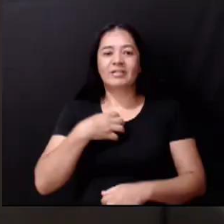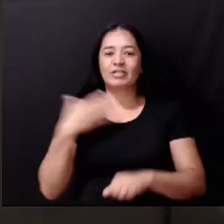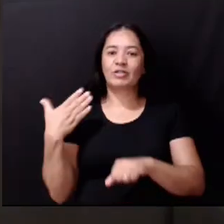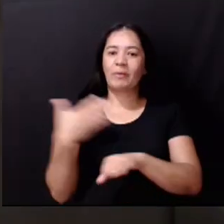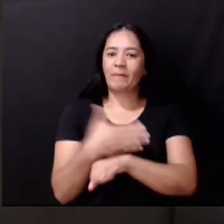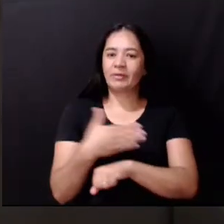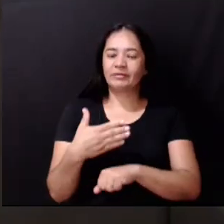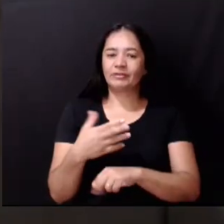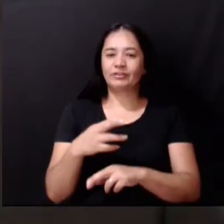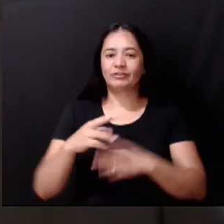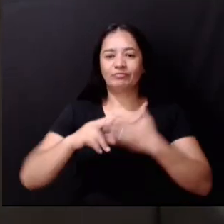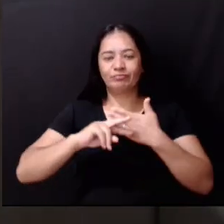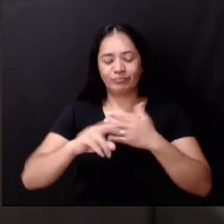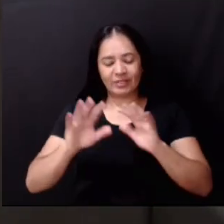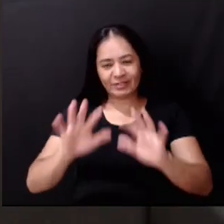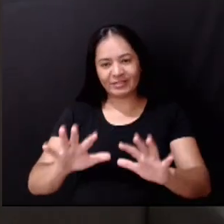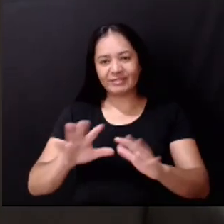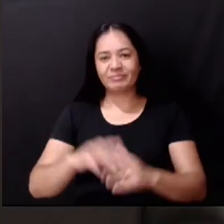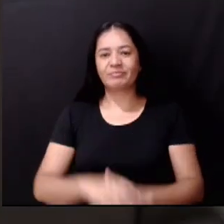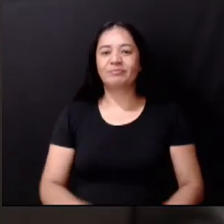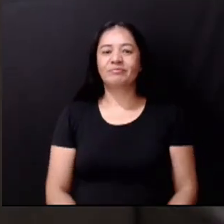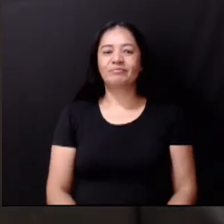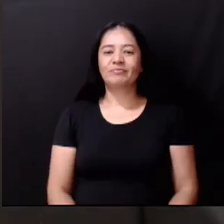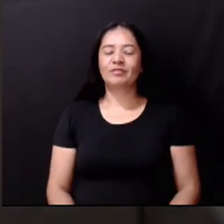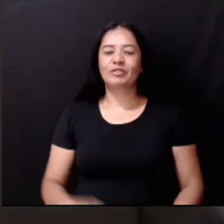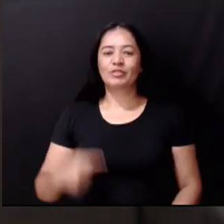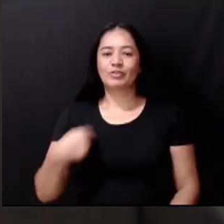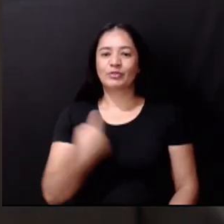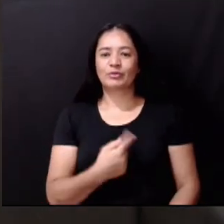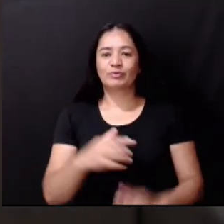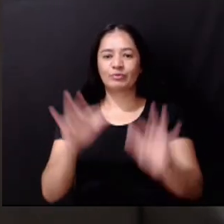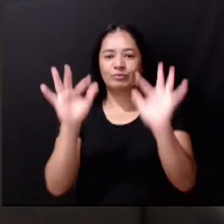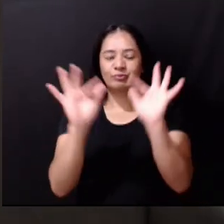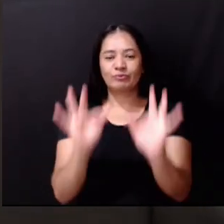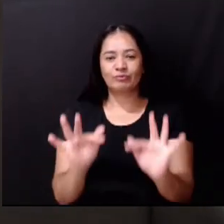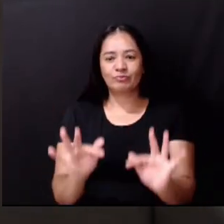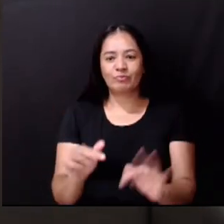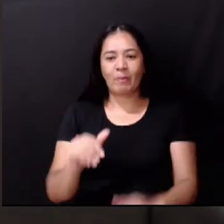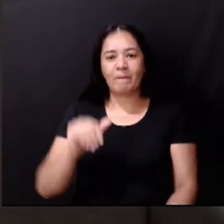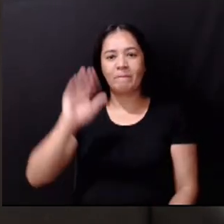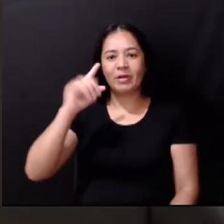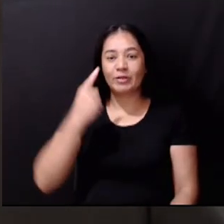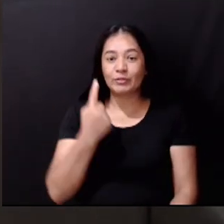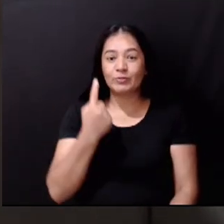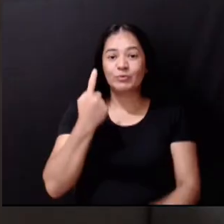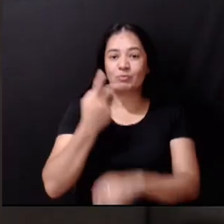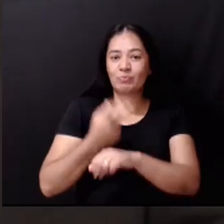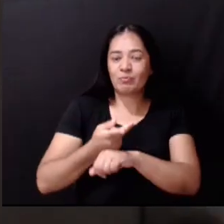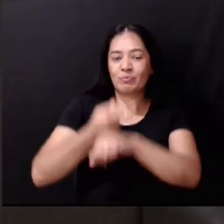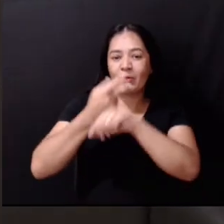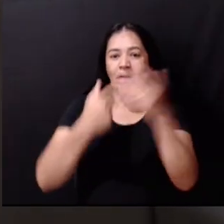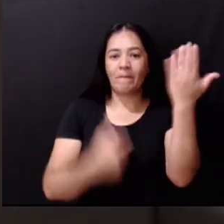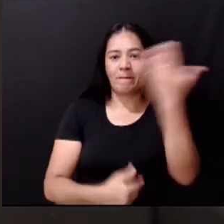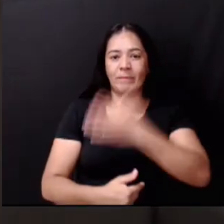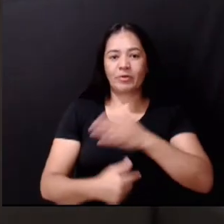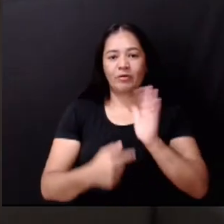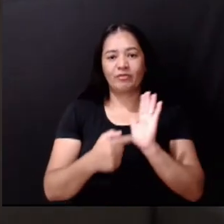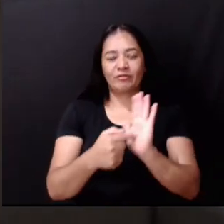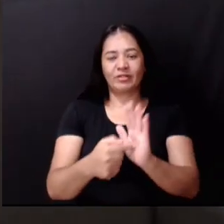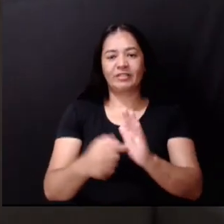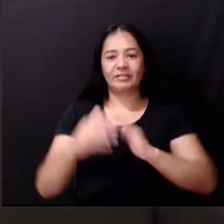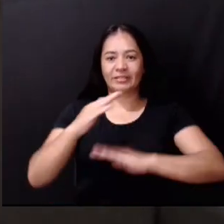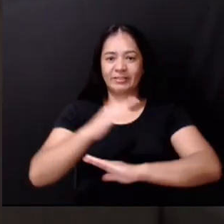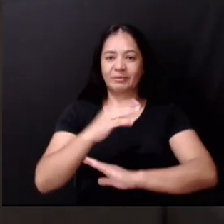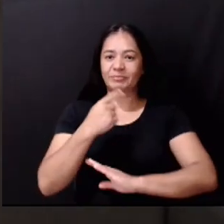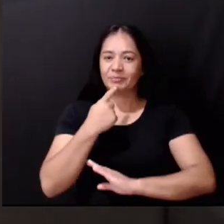ser diferente. Estamos muito felizes, recebemos mais um prêmio aí, mostrando que a Câmara Municipal de Campinas, além de apresentar um